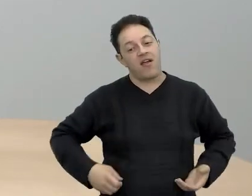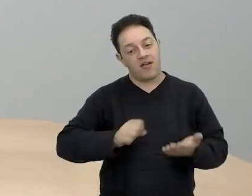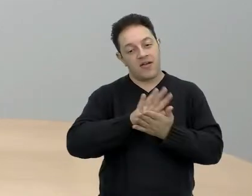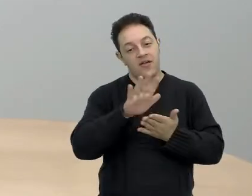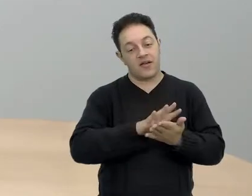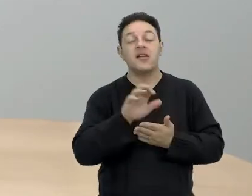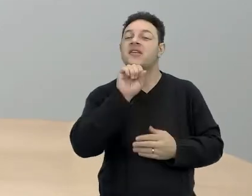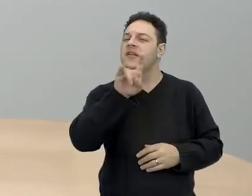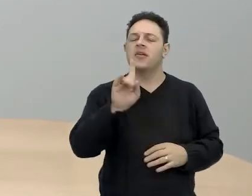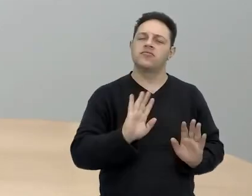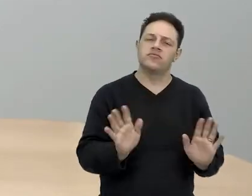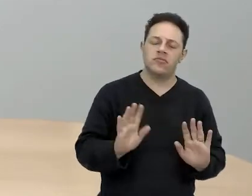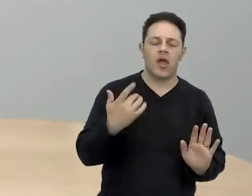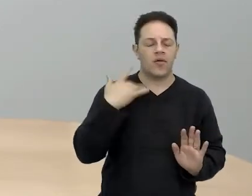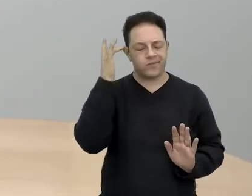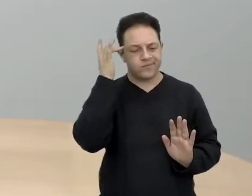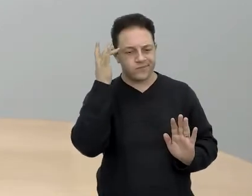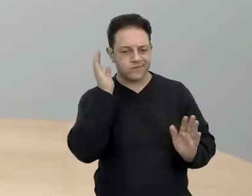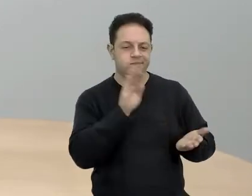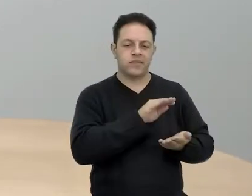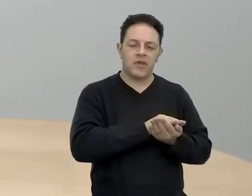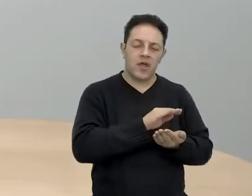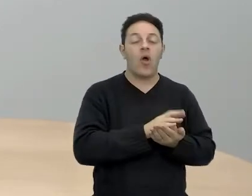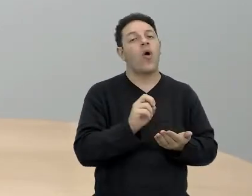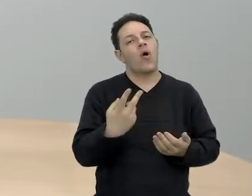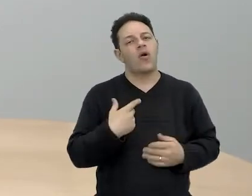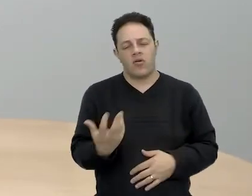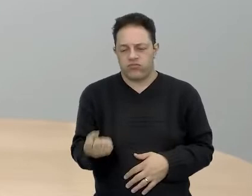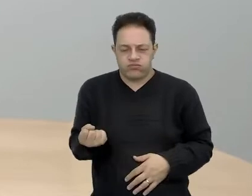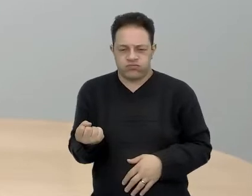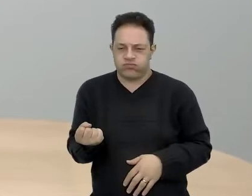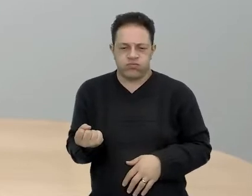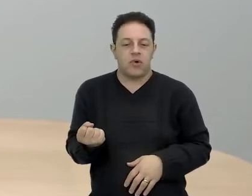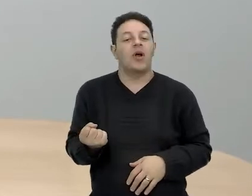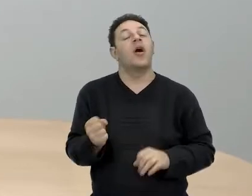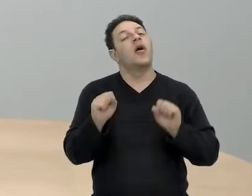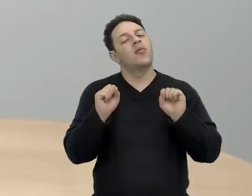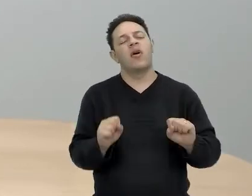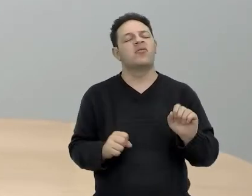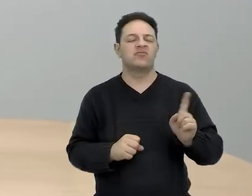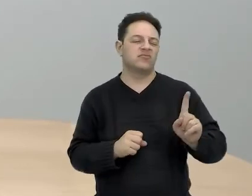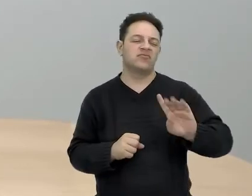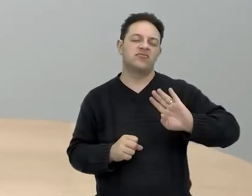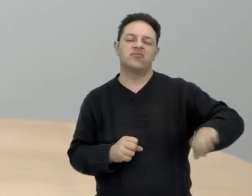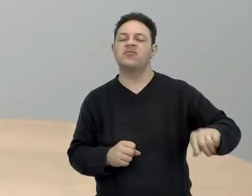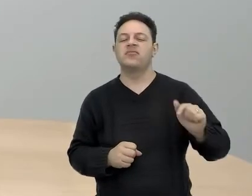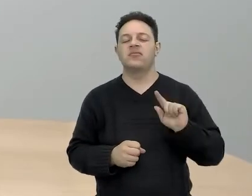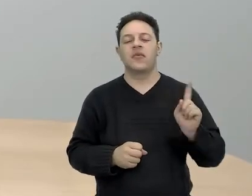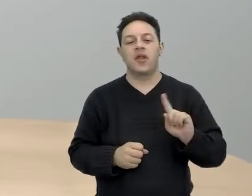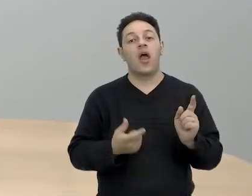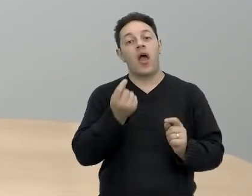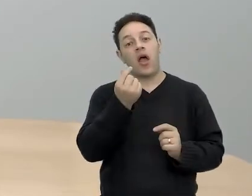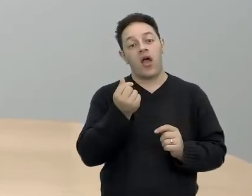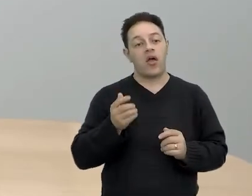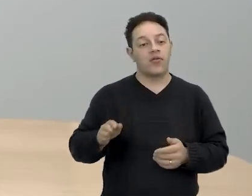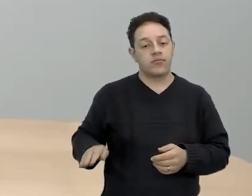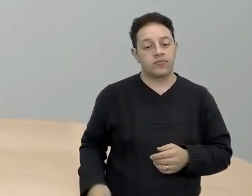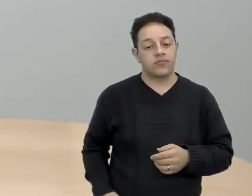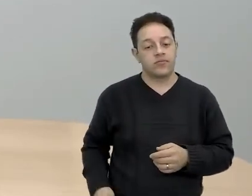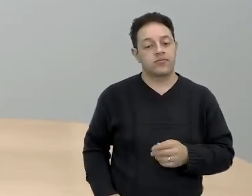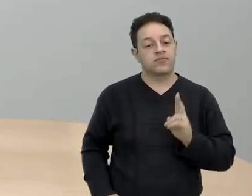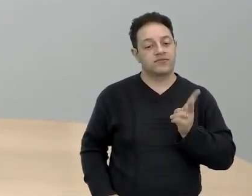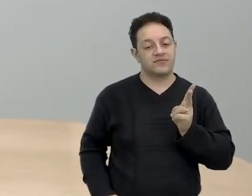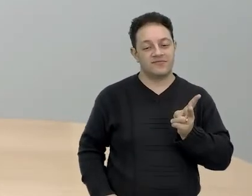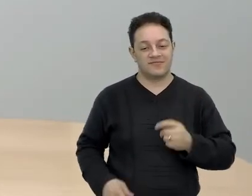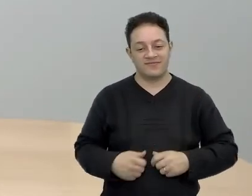for mais conservador, né, mais pão duro, talvez você vai deixar passar aí algumas coisas e ficar com o dinheiro no